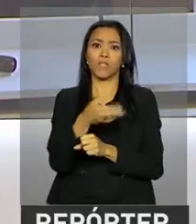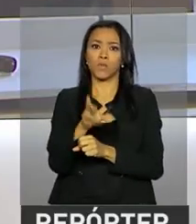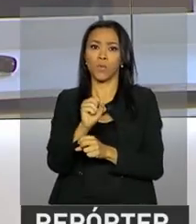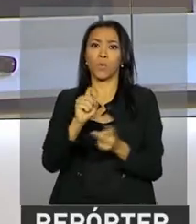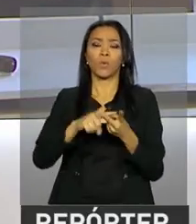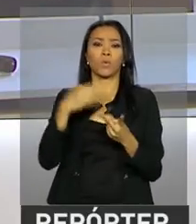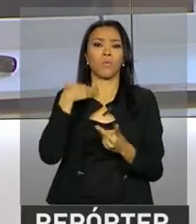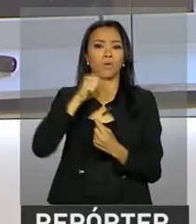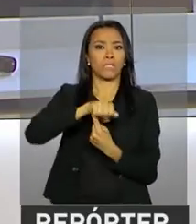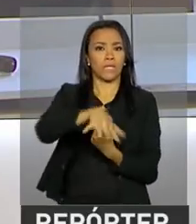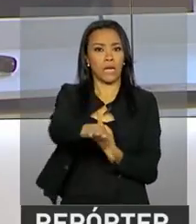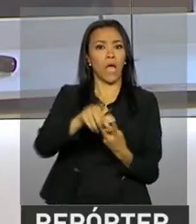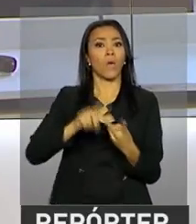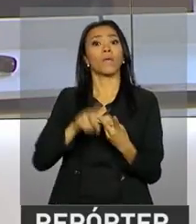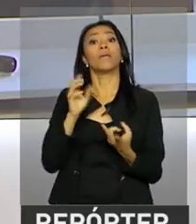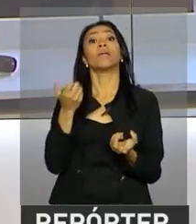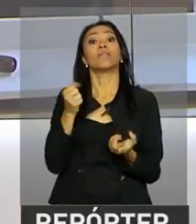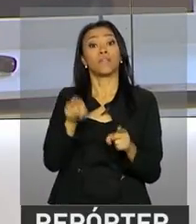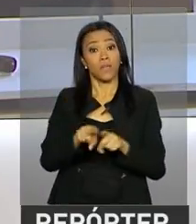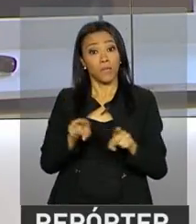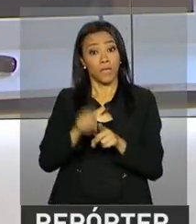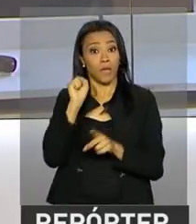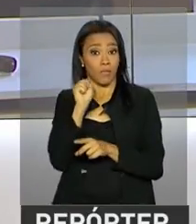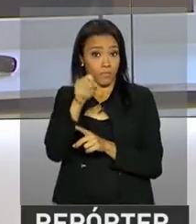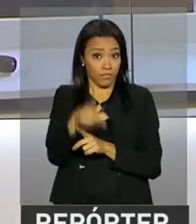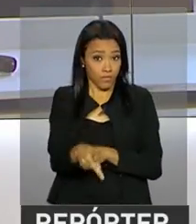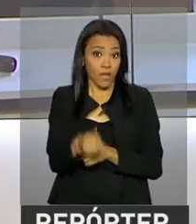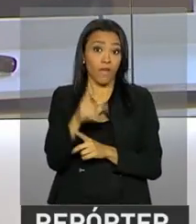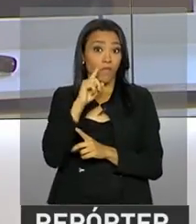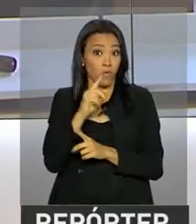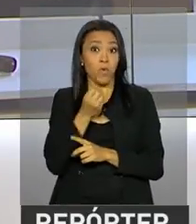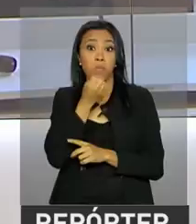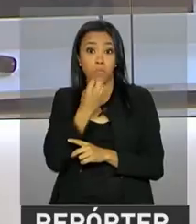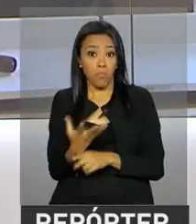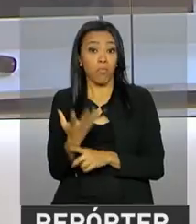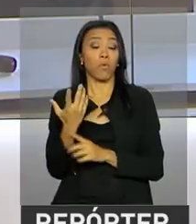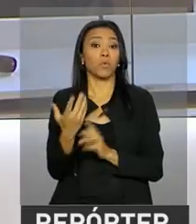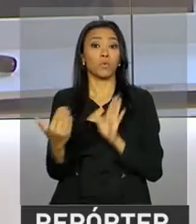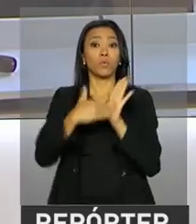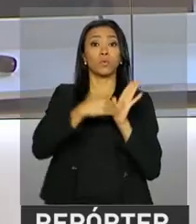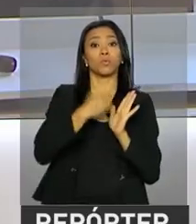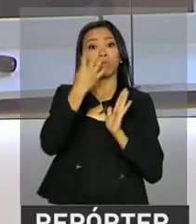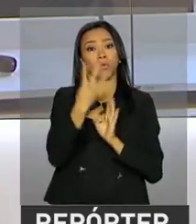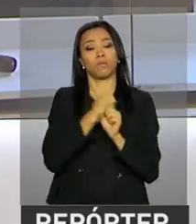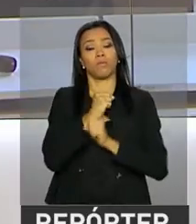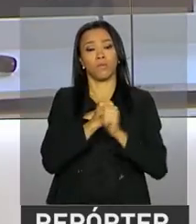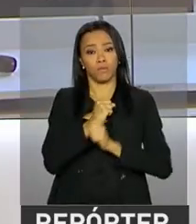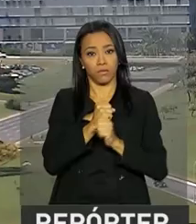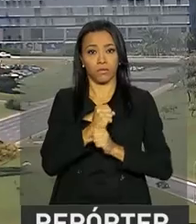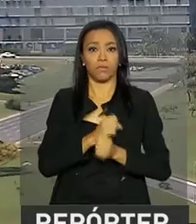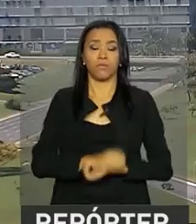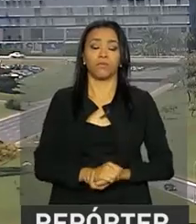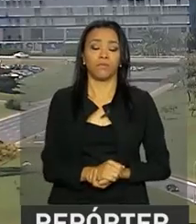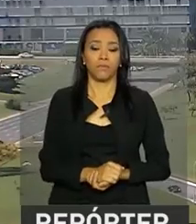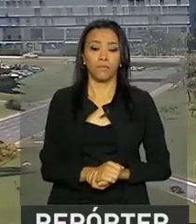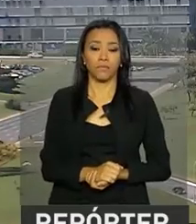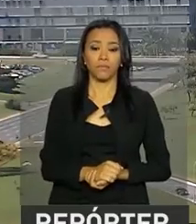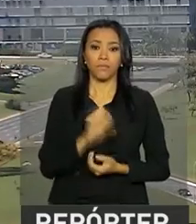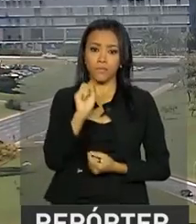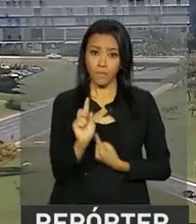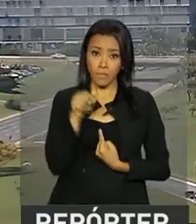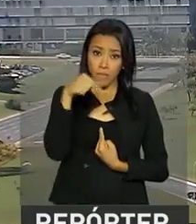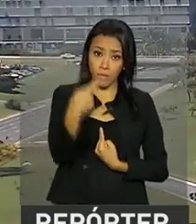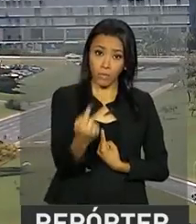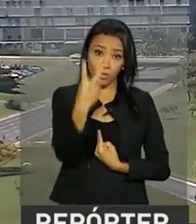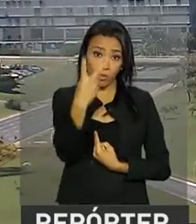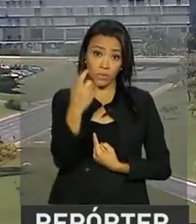e da previdência social o saldo foi o melhor para o mês nos últimos quatro anos depois de